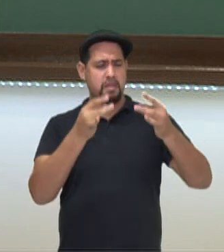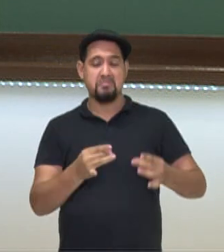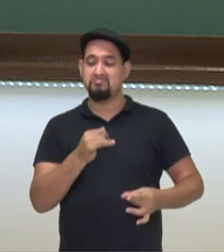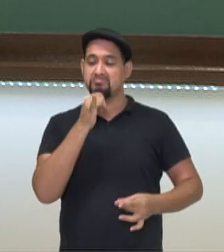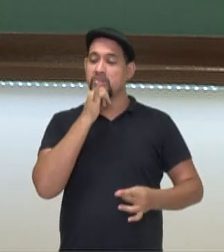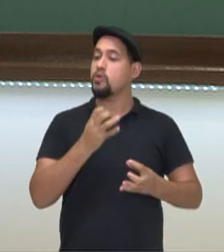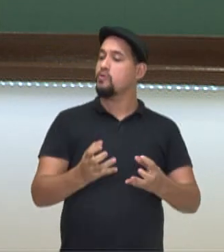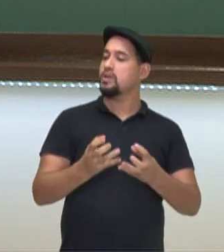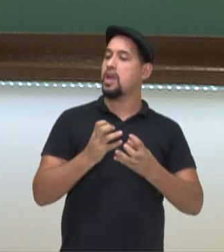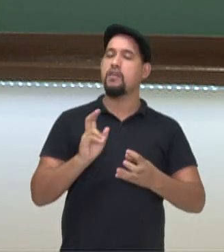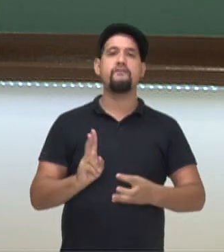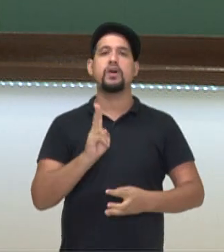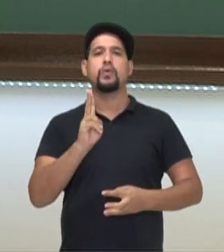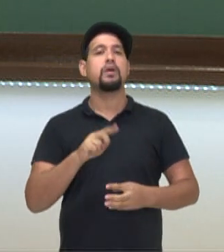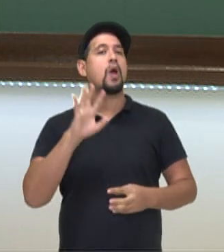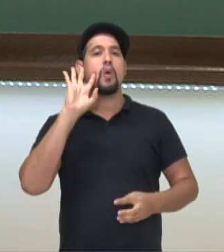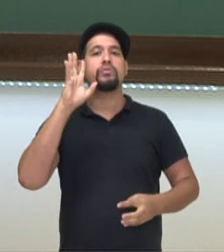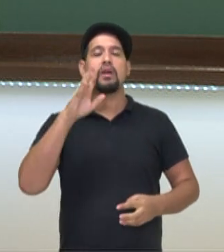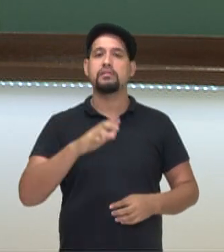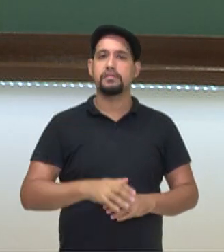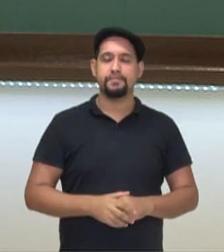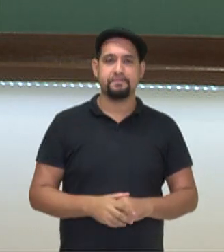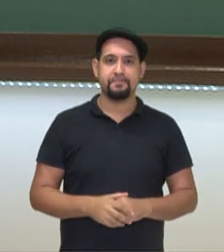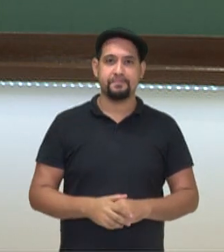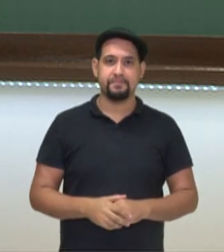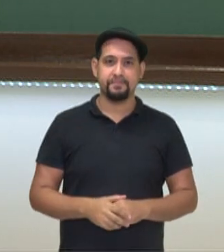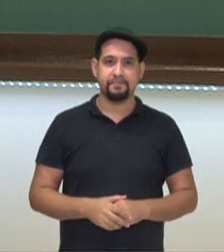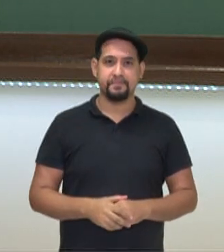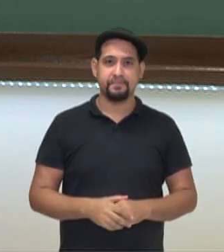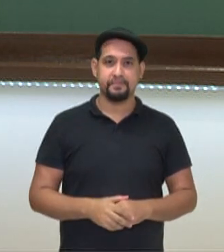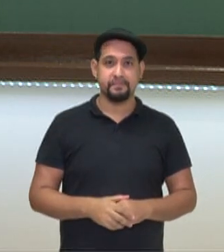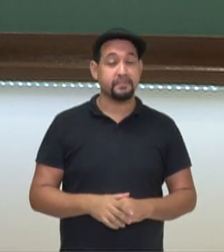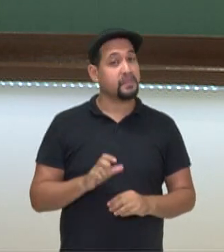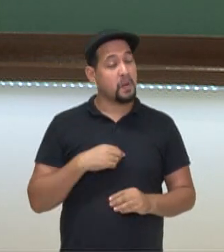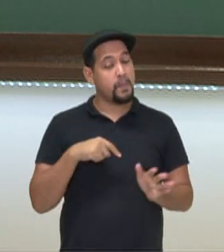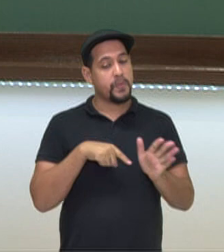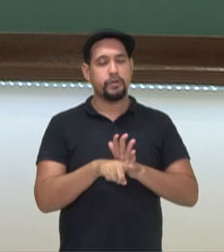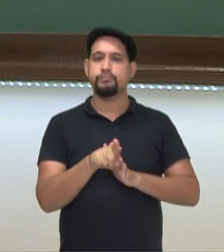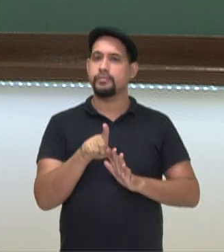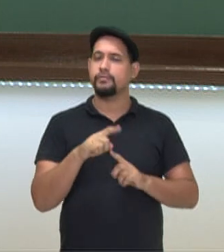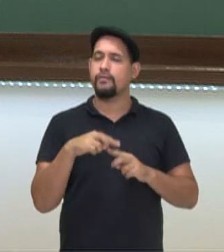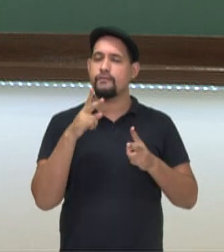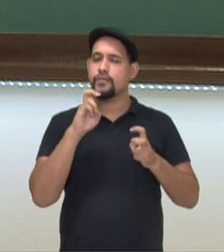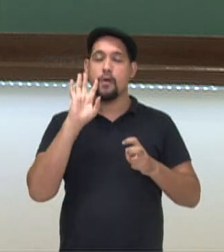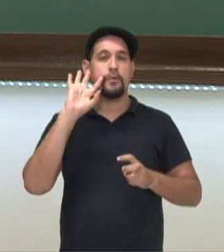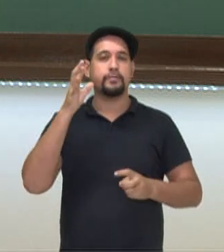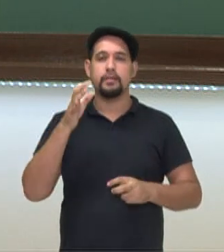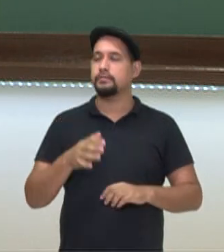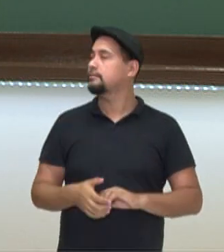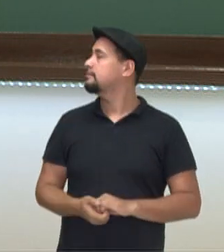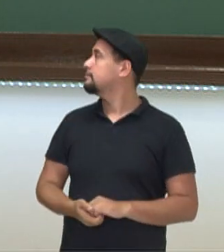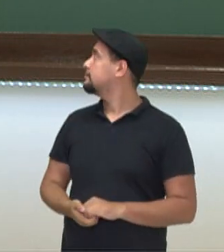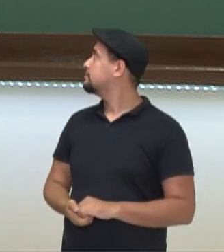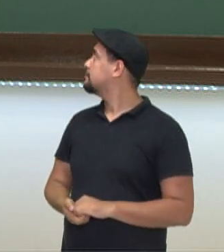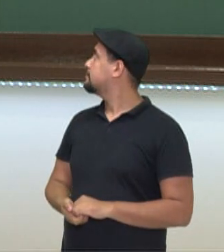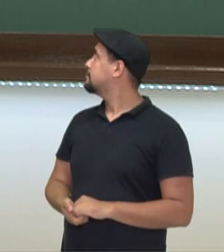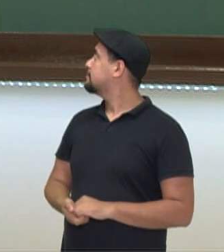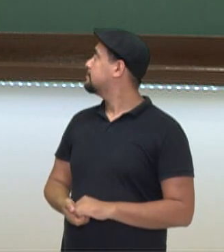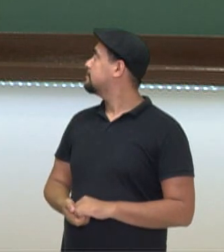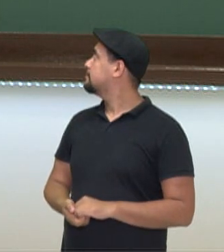quero tal valor, o que acontece com a expressão algébrica? Esse é o questionamento. Vamos ver o que acontece.